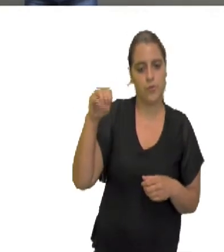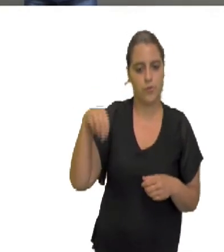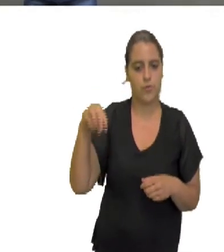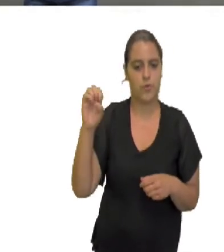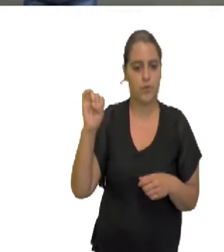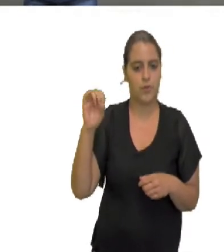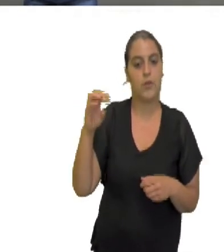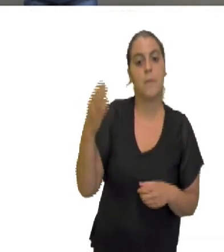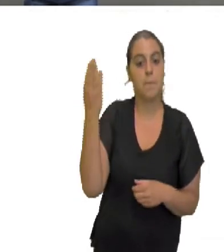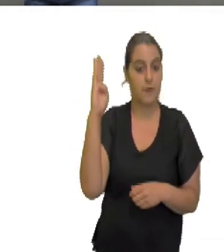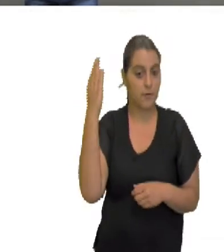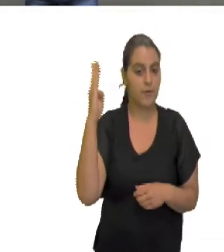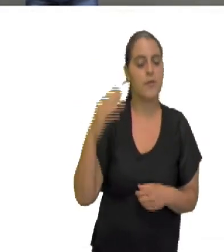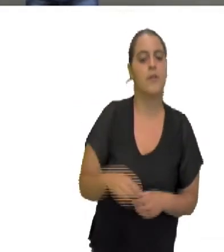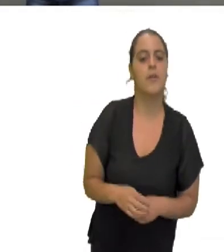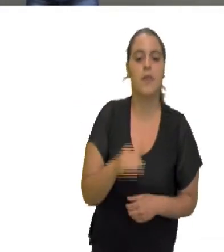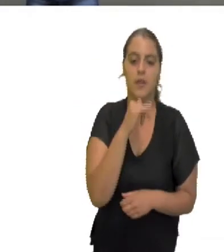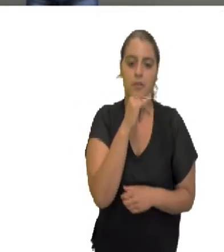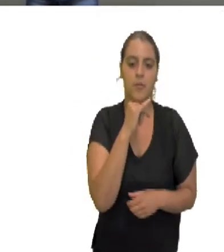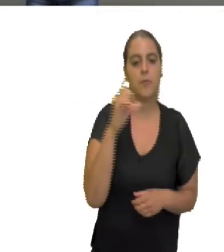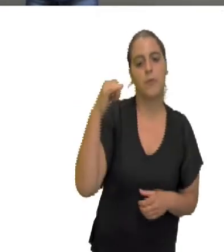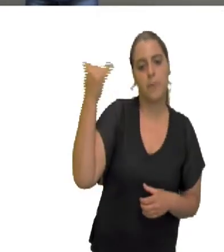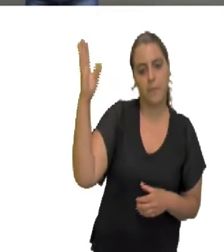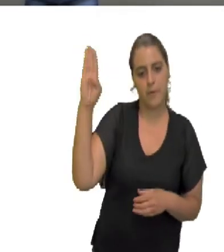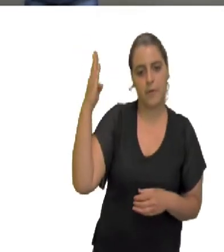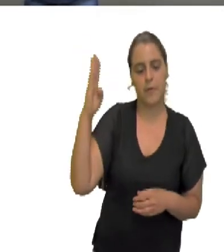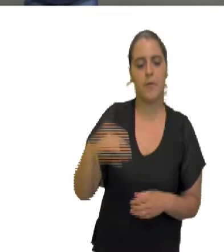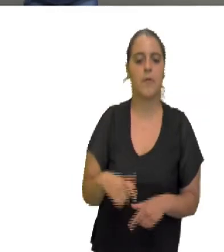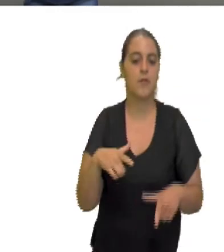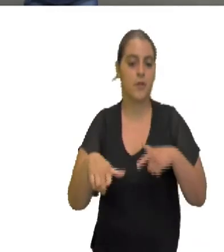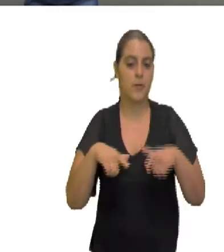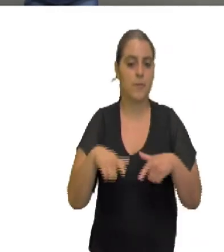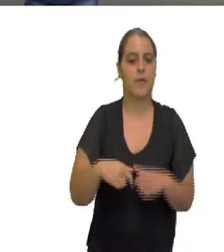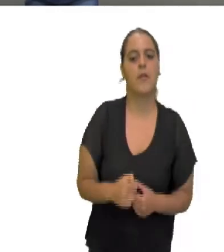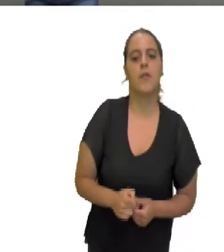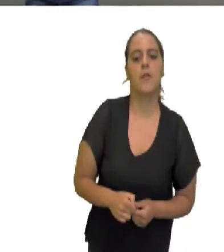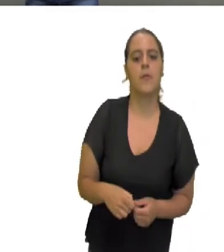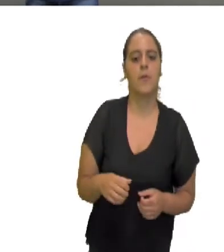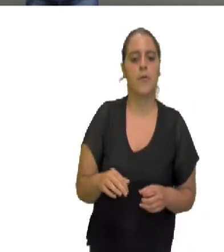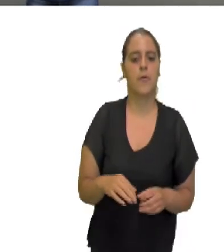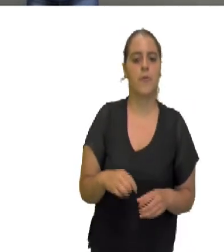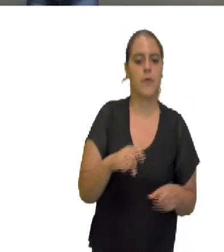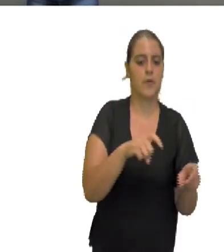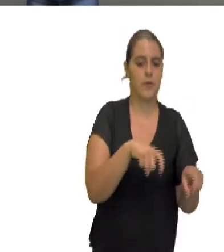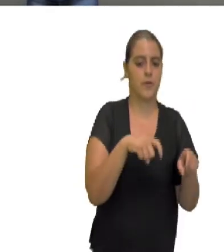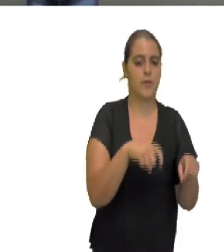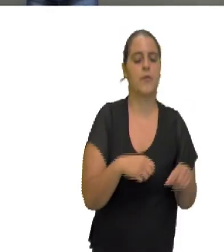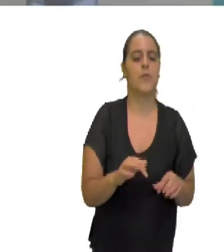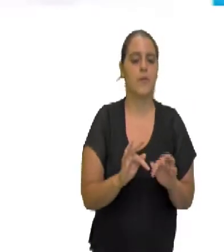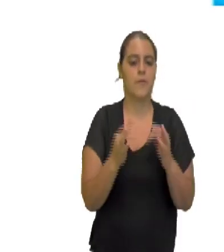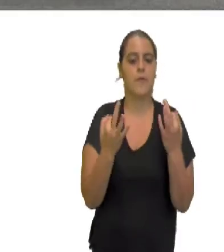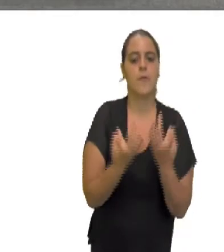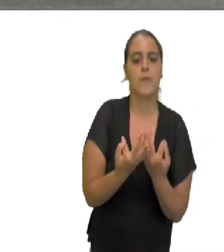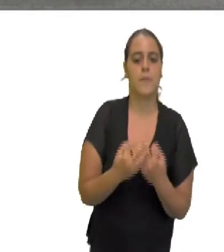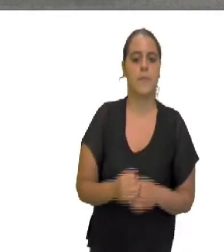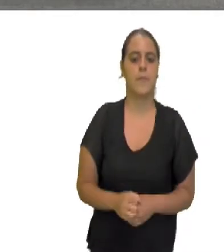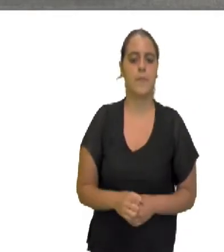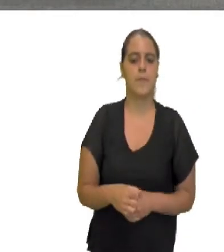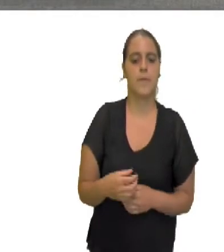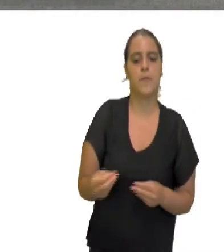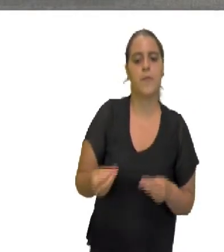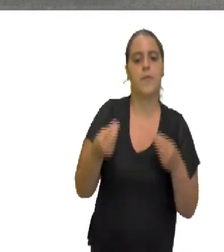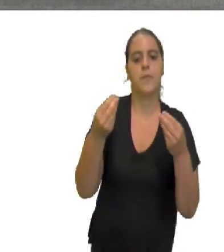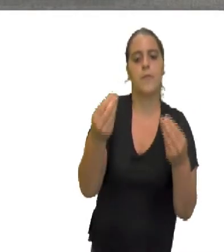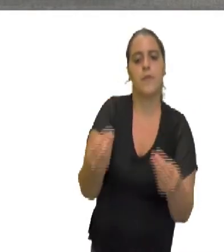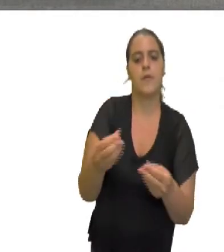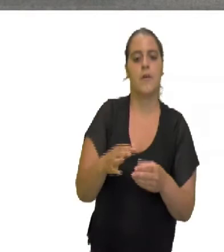de baixo. Muitos trabalham com agricultura familiar, onde são enviados os alimentos